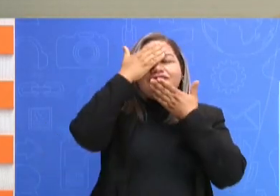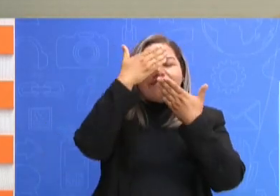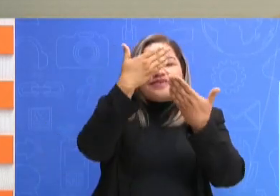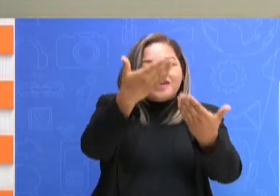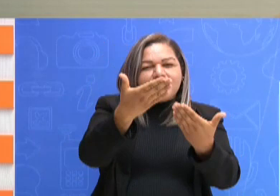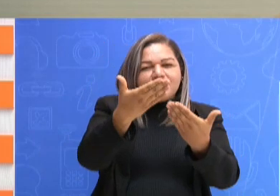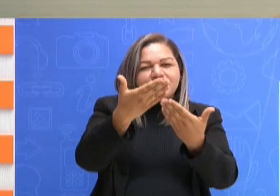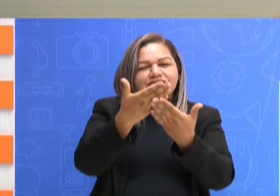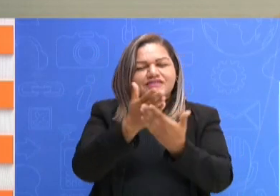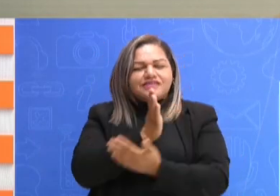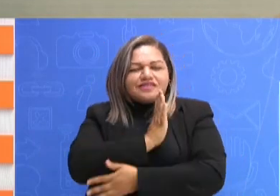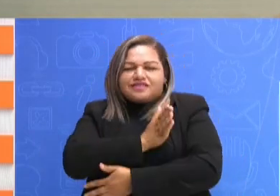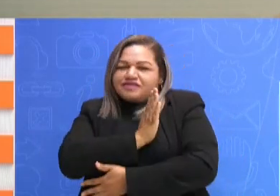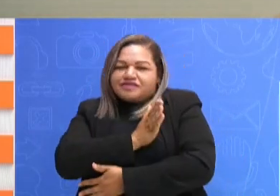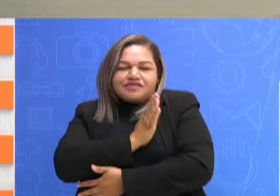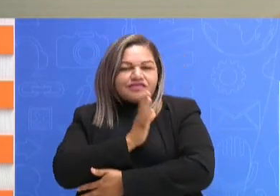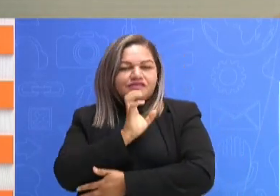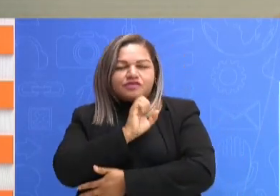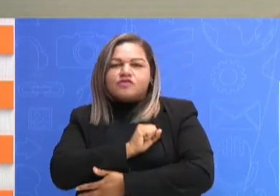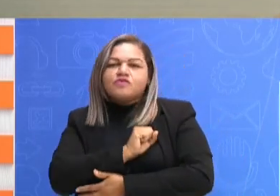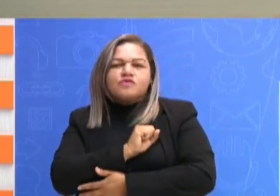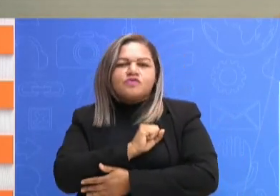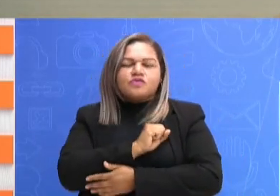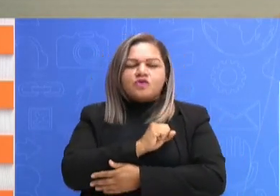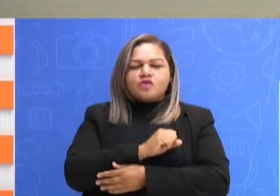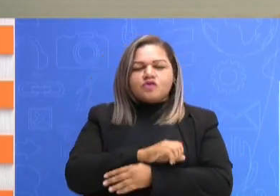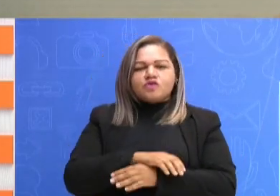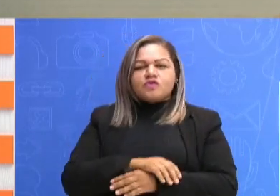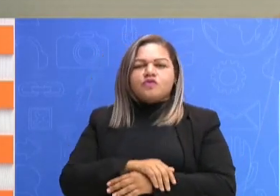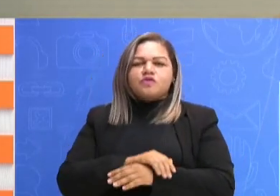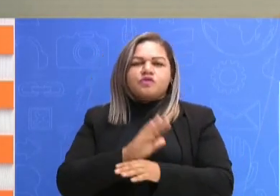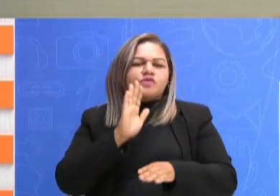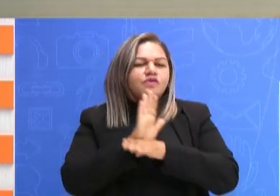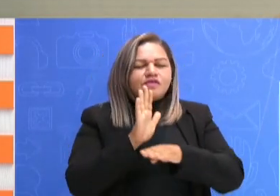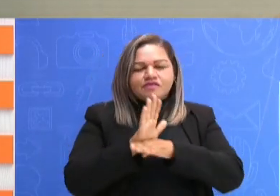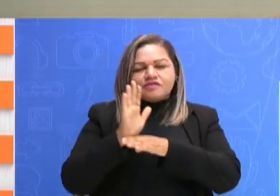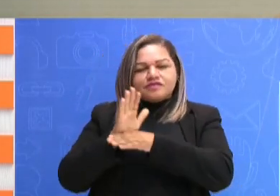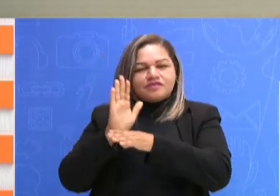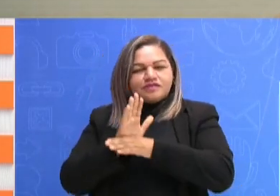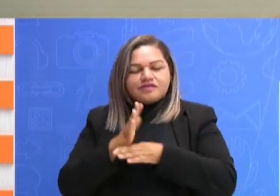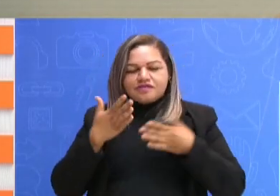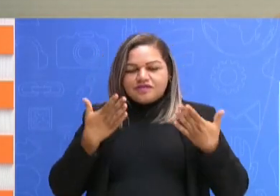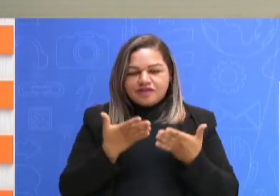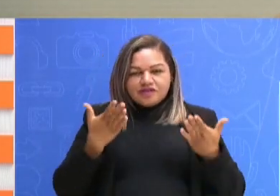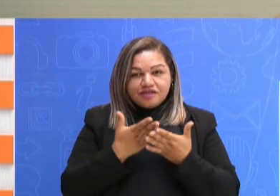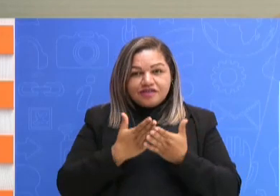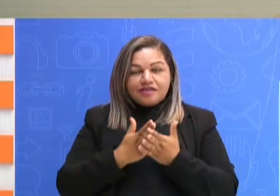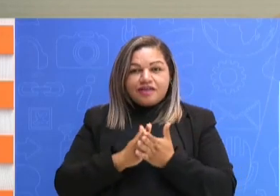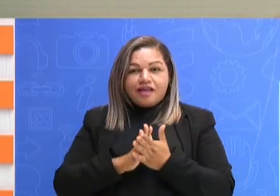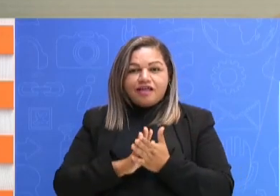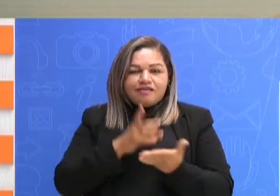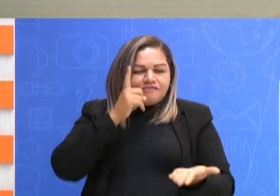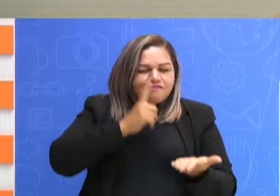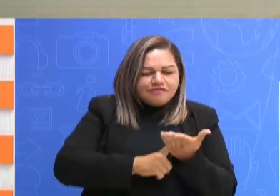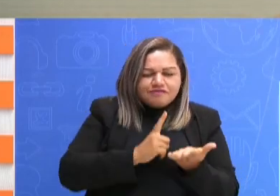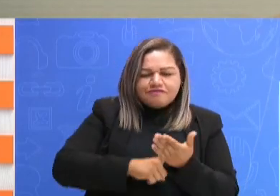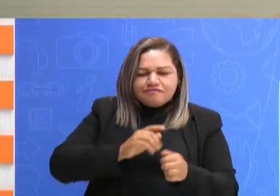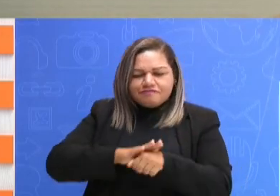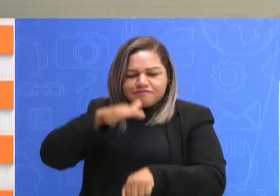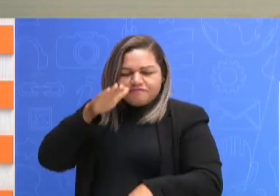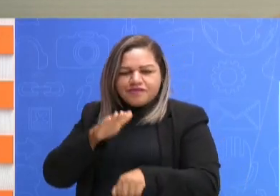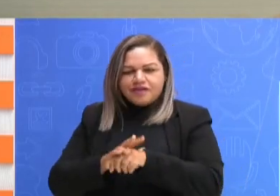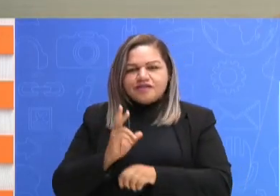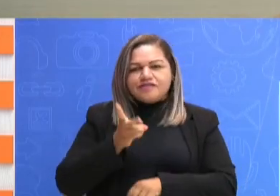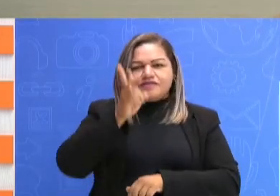obrigado. Eu agradeço de coração todo o empenho, toda a sua dedicação. E acima de tudo, agora, minha filha, nós temos esse compromisso muito maior